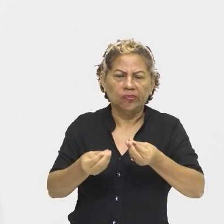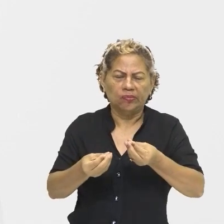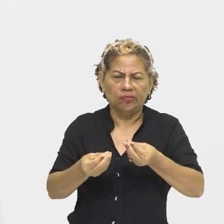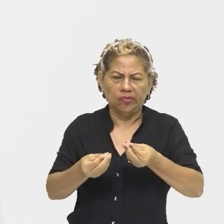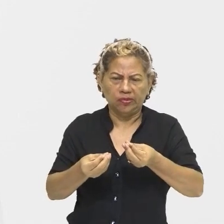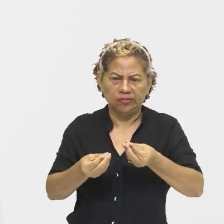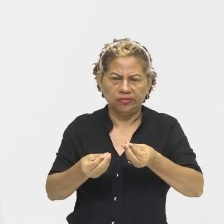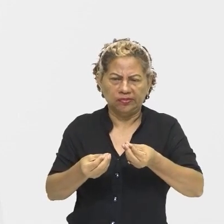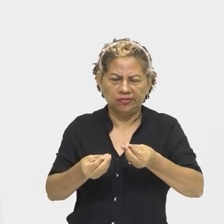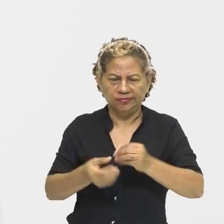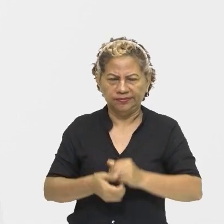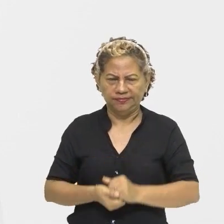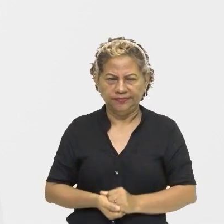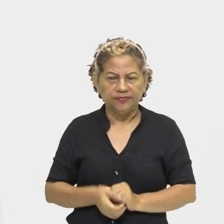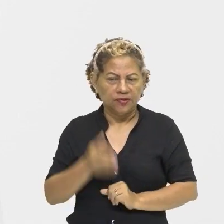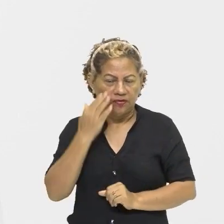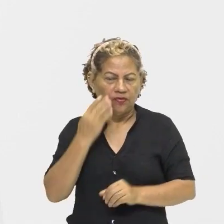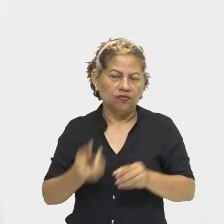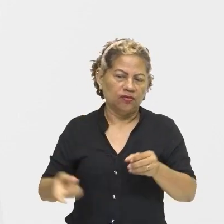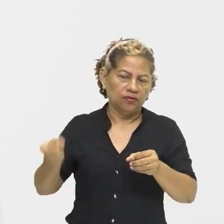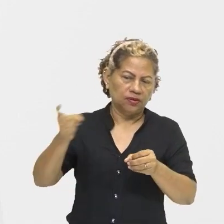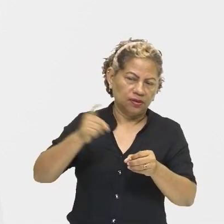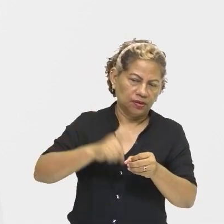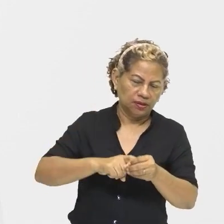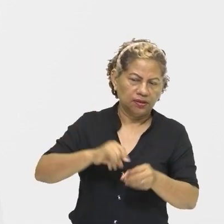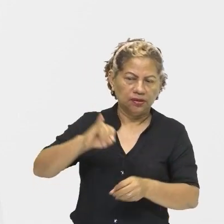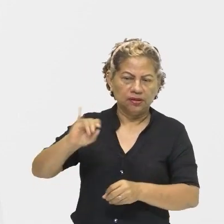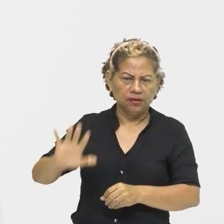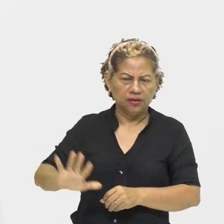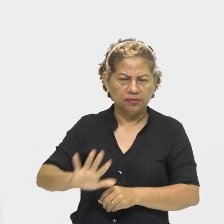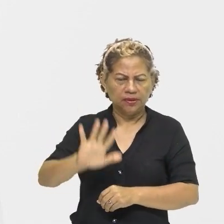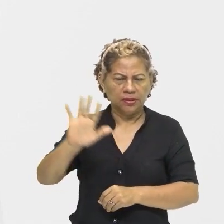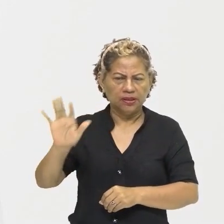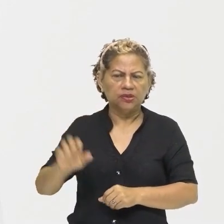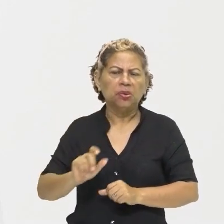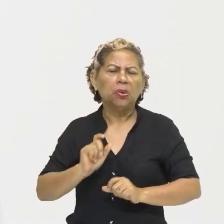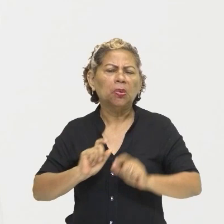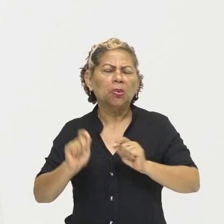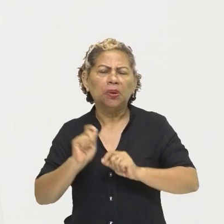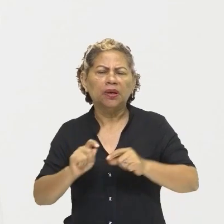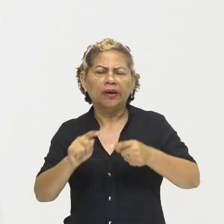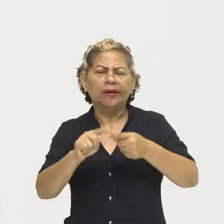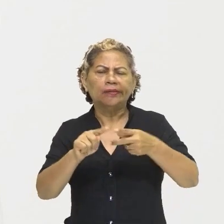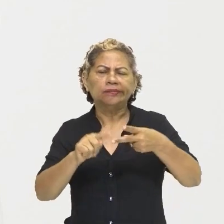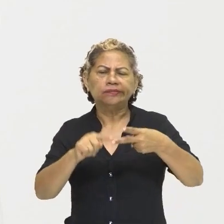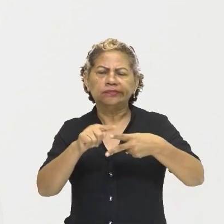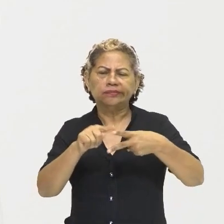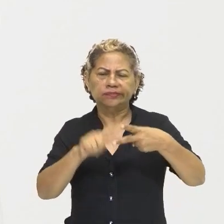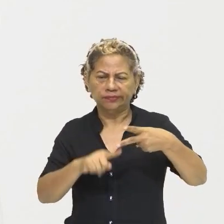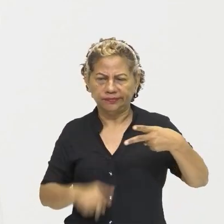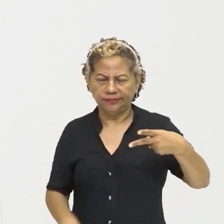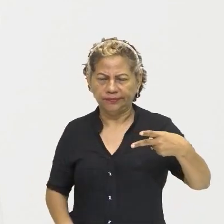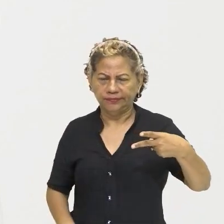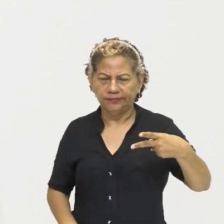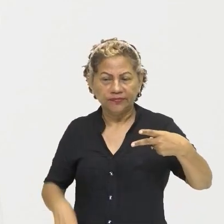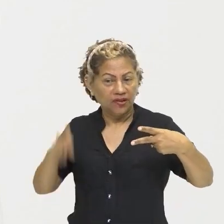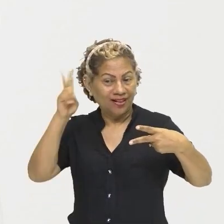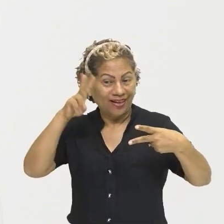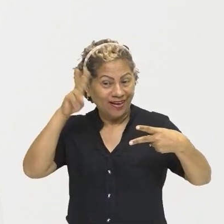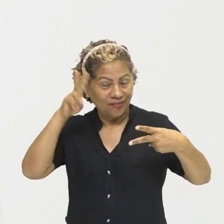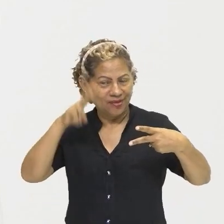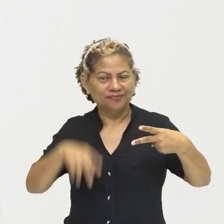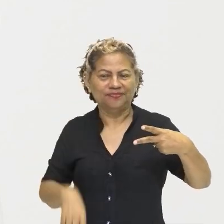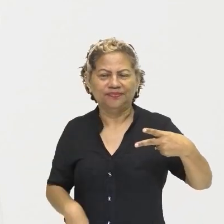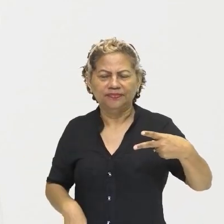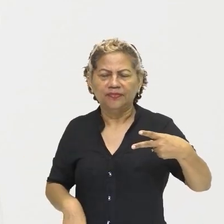na primeira figura, olha só, o que é periélio e o que é afélio. Vamos relembrar?